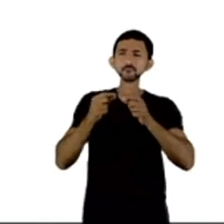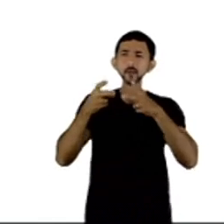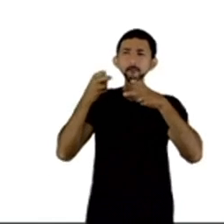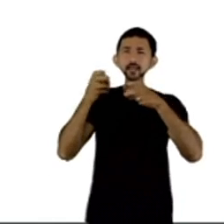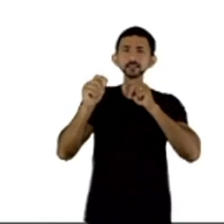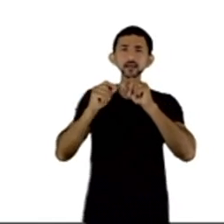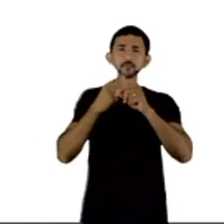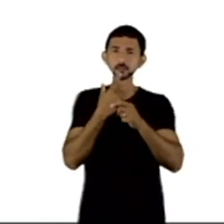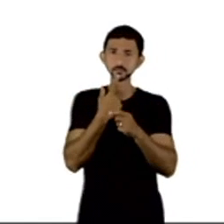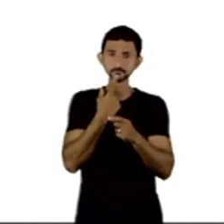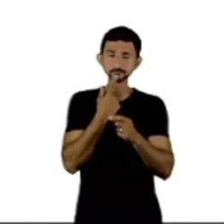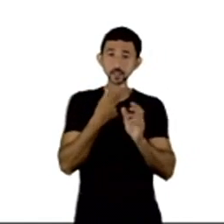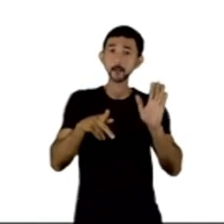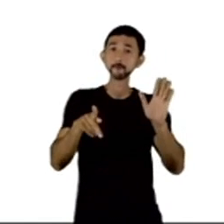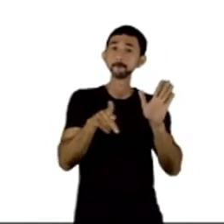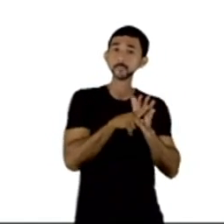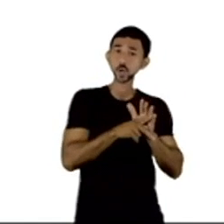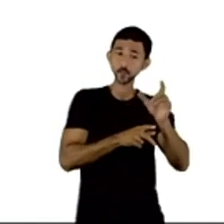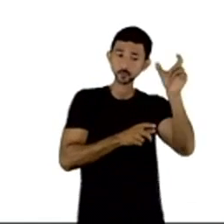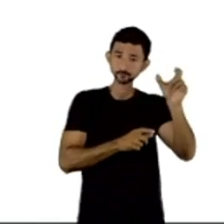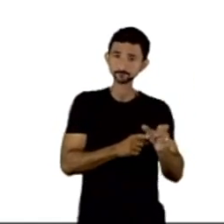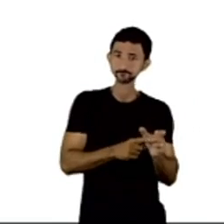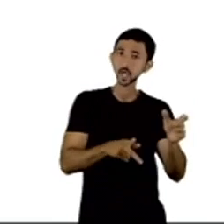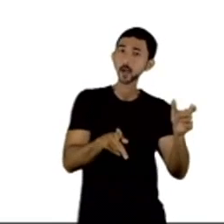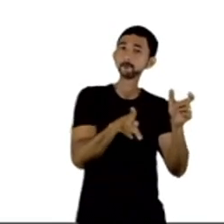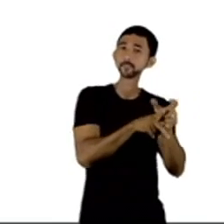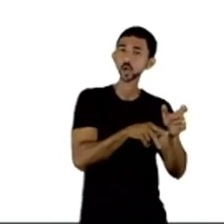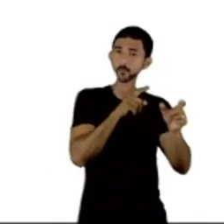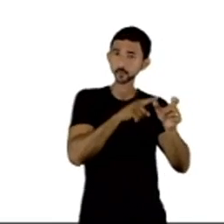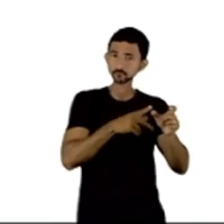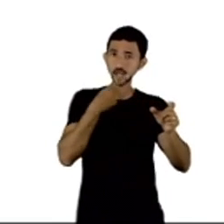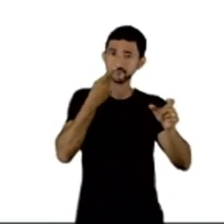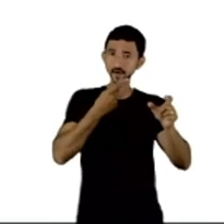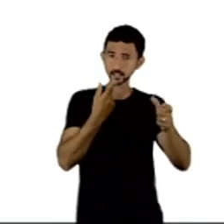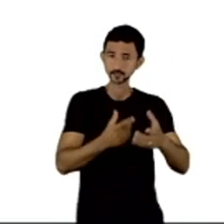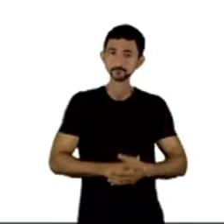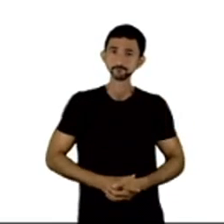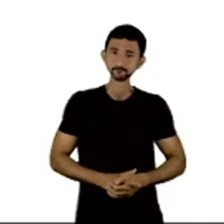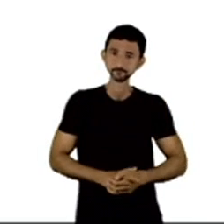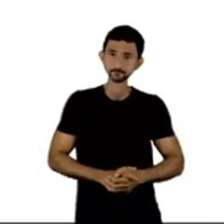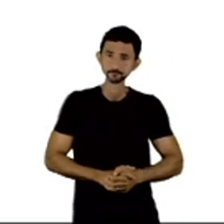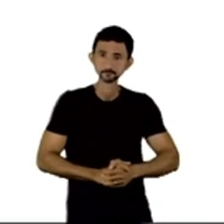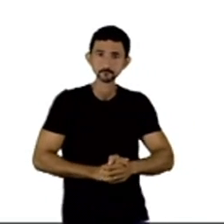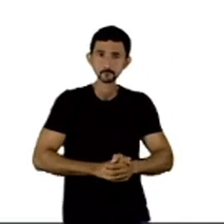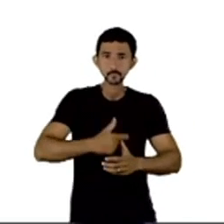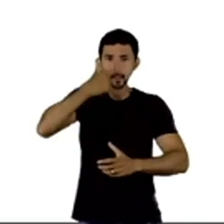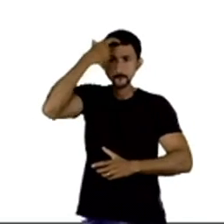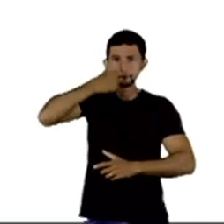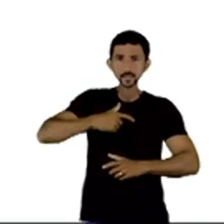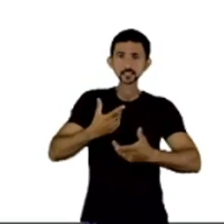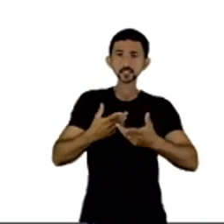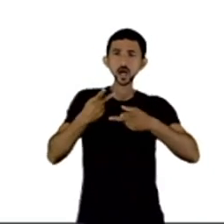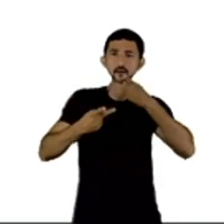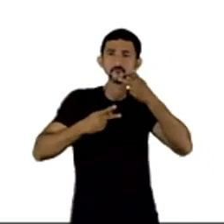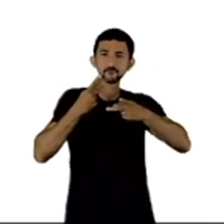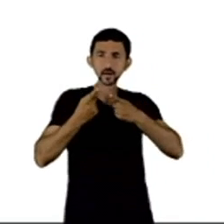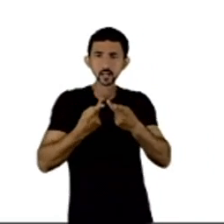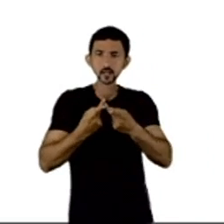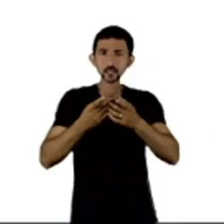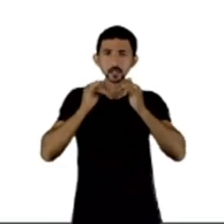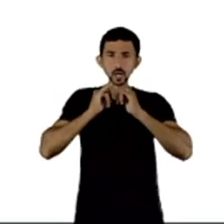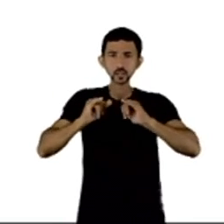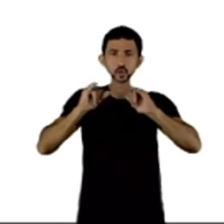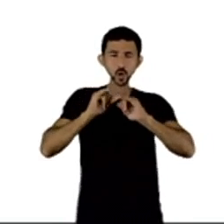percebe aí? Que o próprio personagem está falando por ele mesmo, ou seja, a pessoa, tá, que está lá